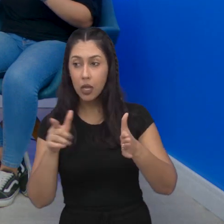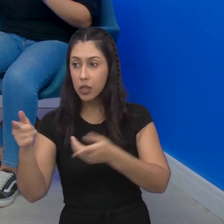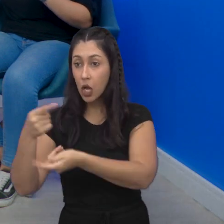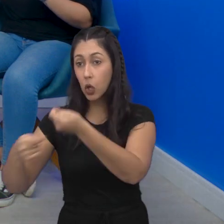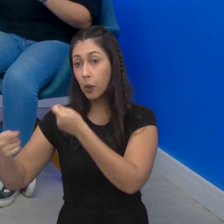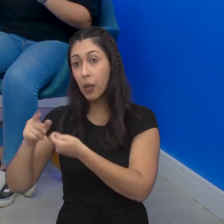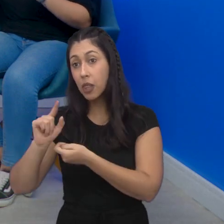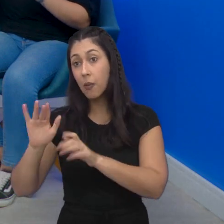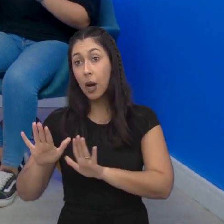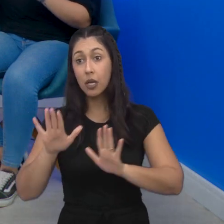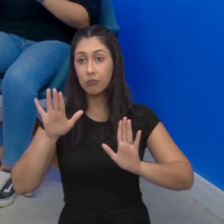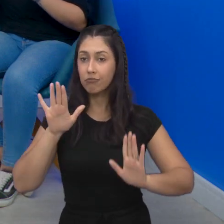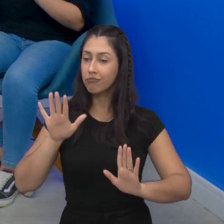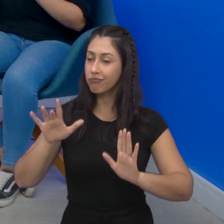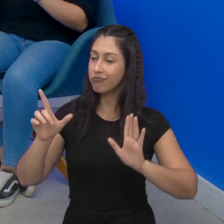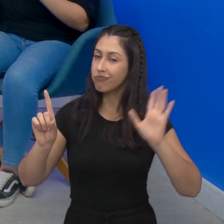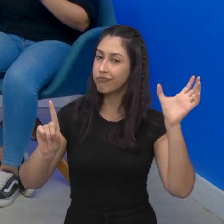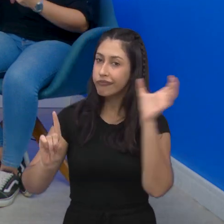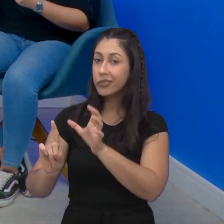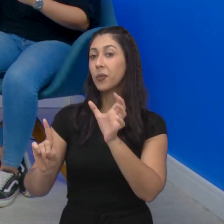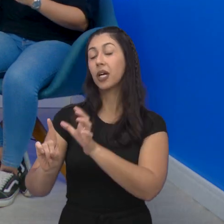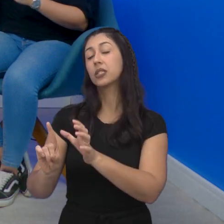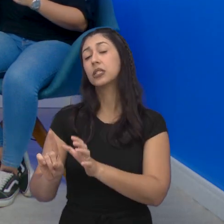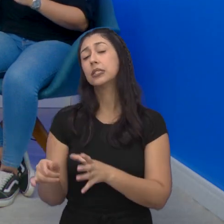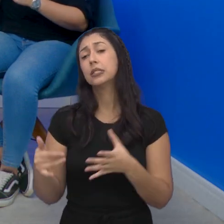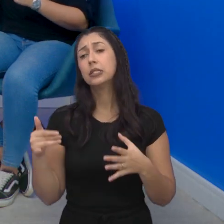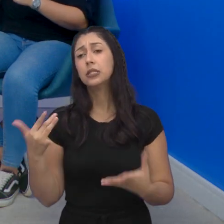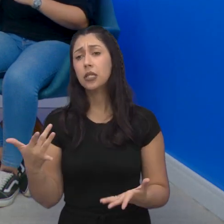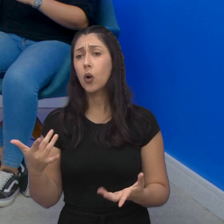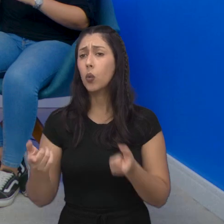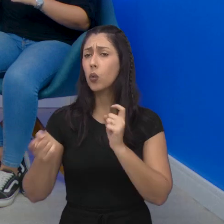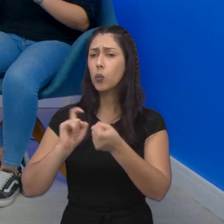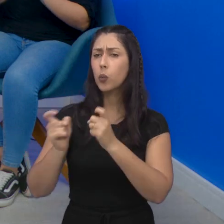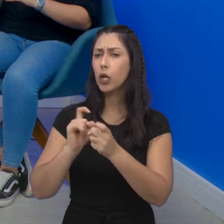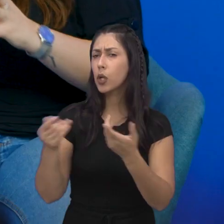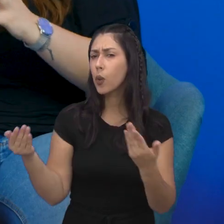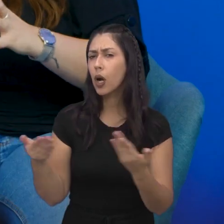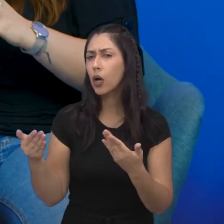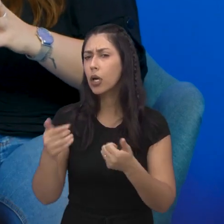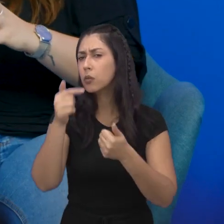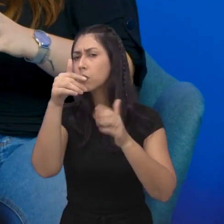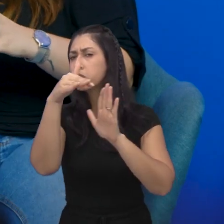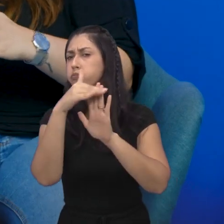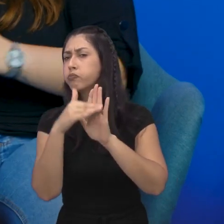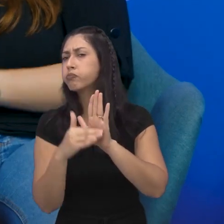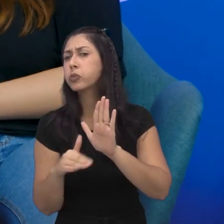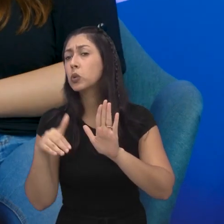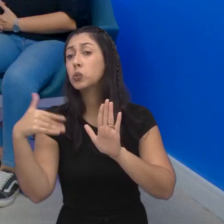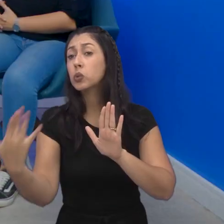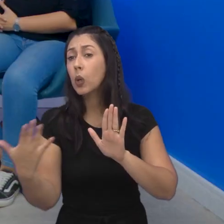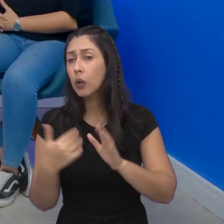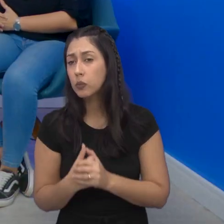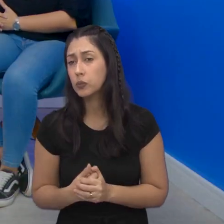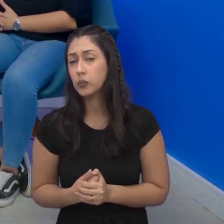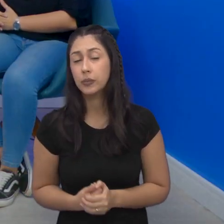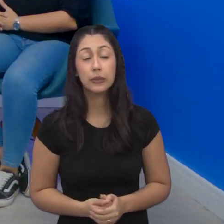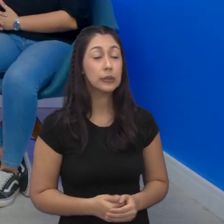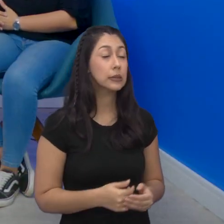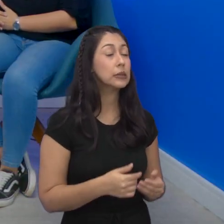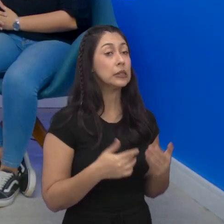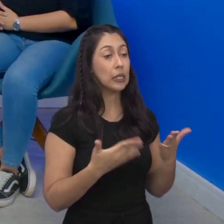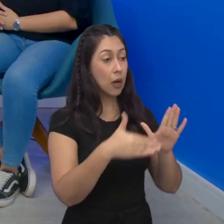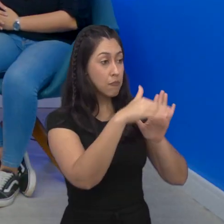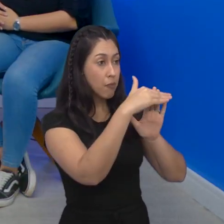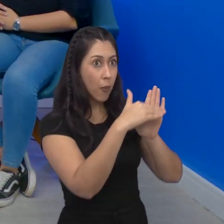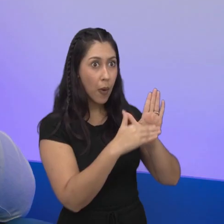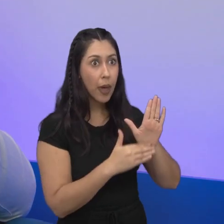tendo um impacto, né, nisso. Então, para o encontro desse ano, quais são as principais pautas? As principais